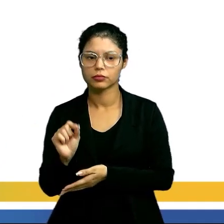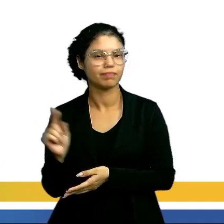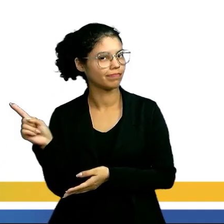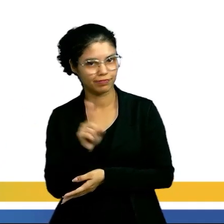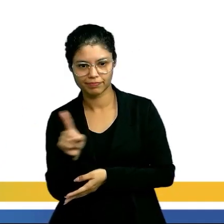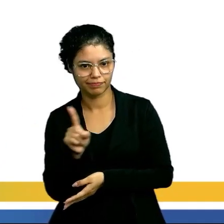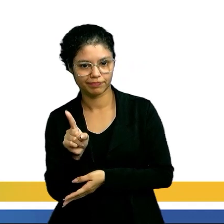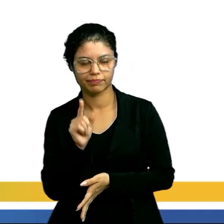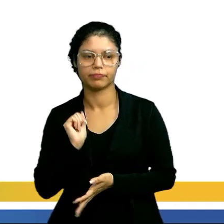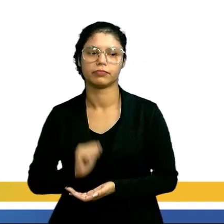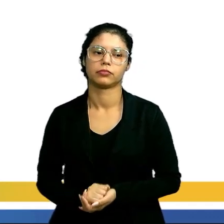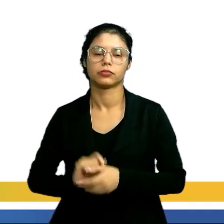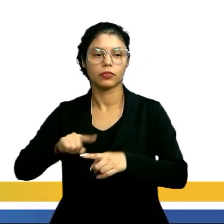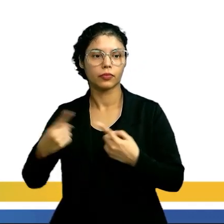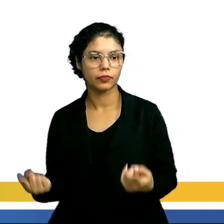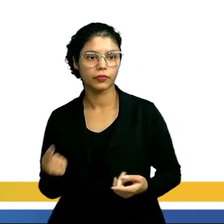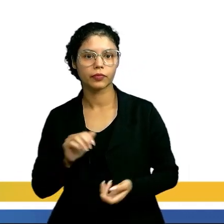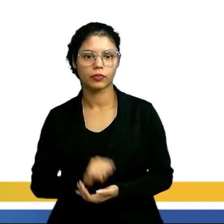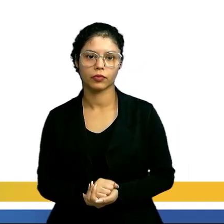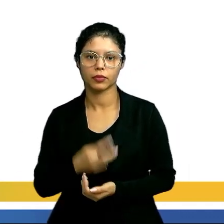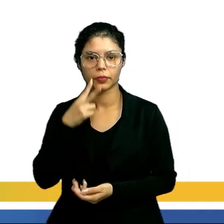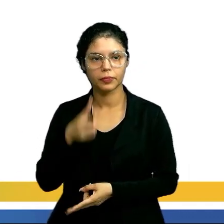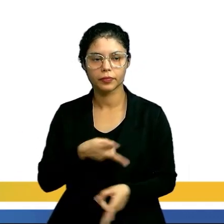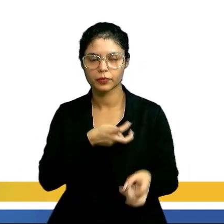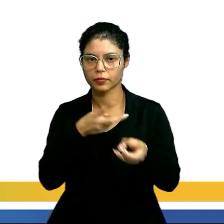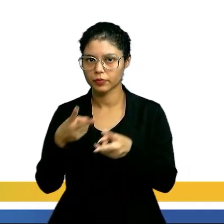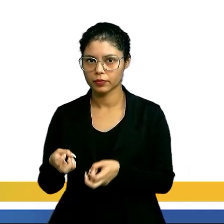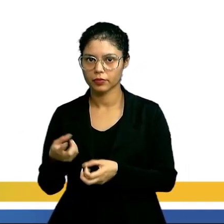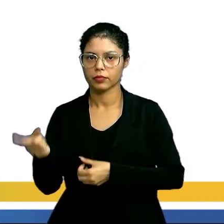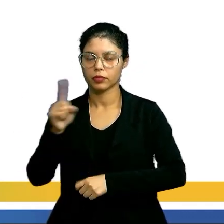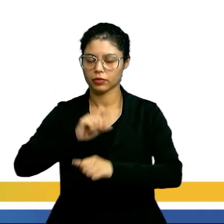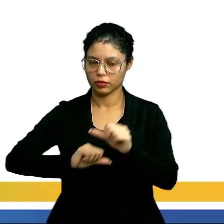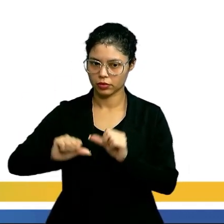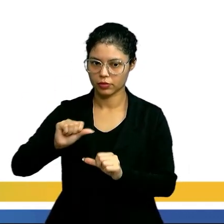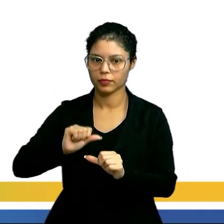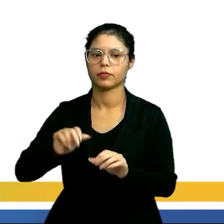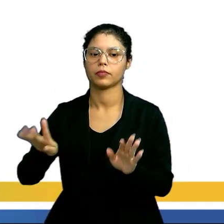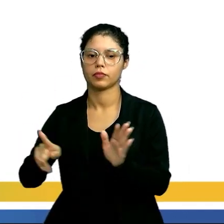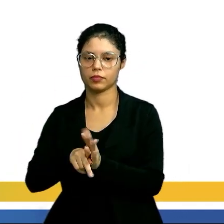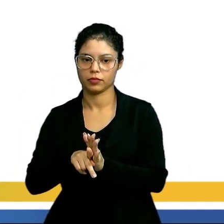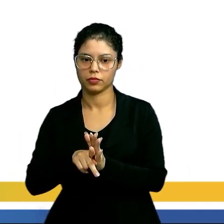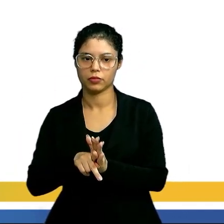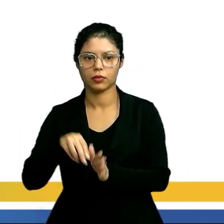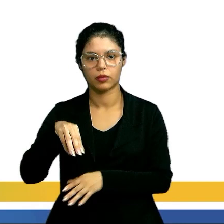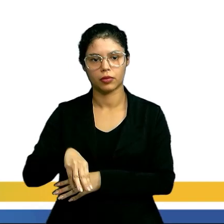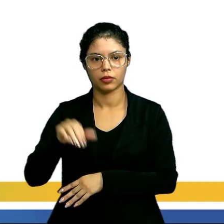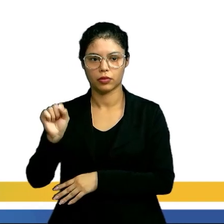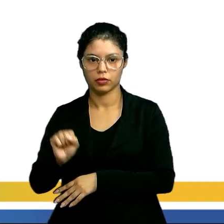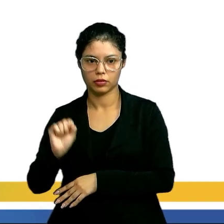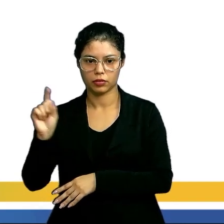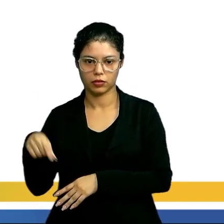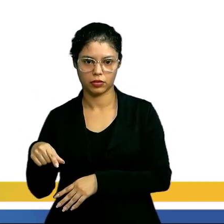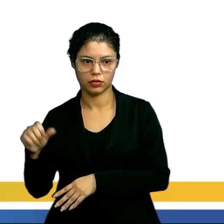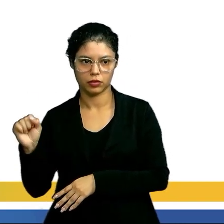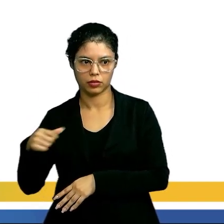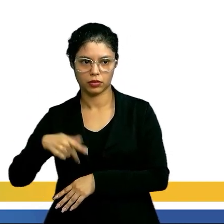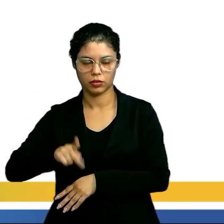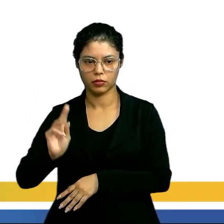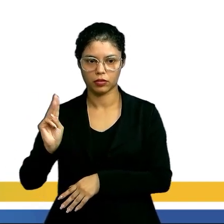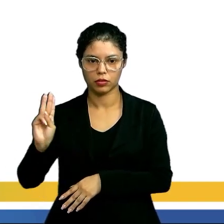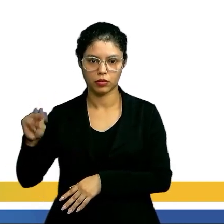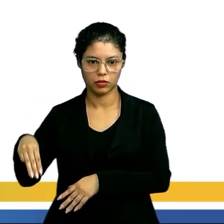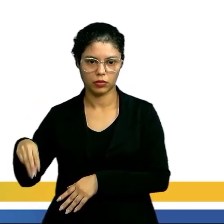cinética? Sim, a gente observa que o processo de aceleração, segundo o texto, é através de campos elétricos. Então, a gente